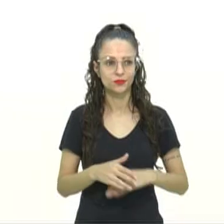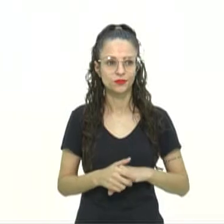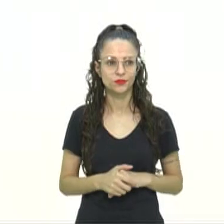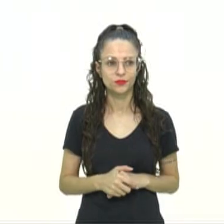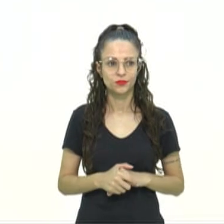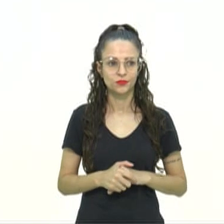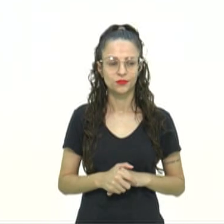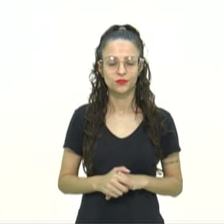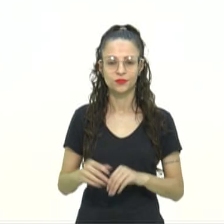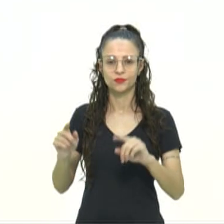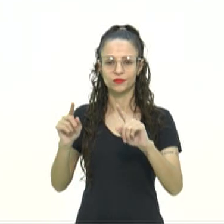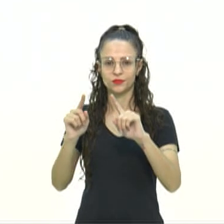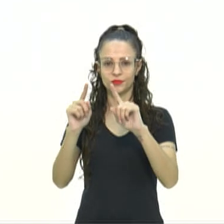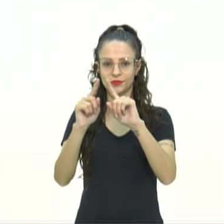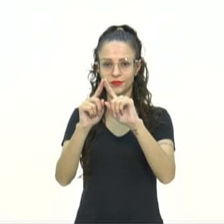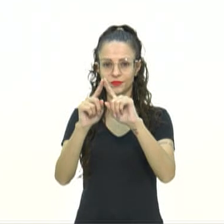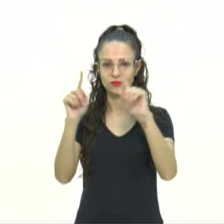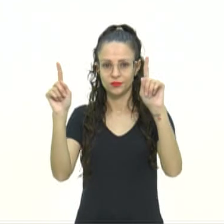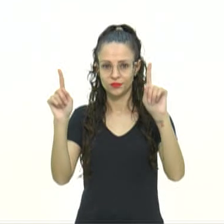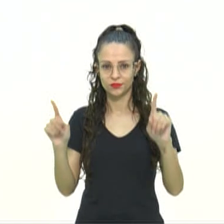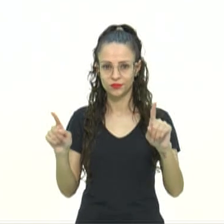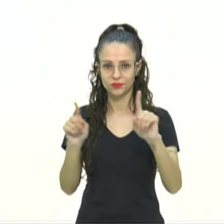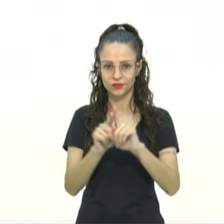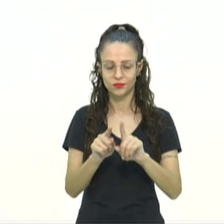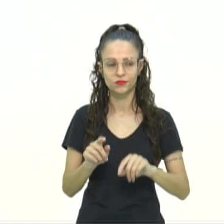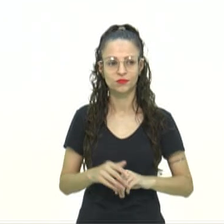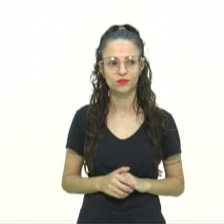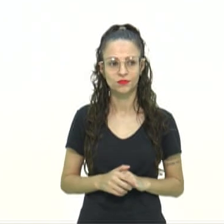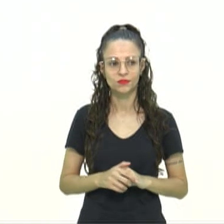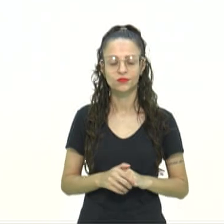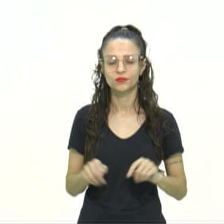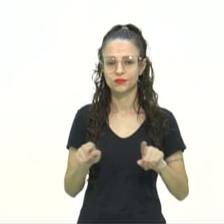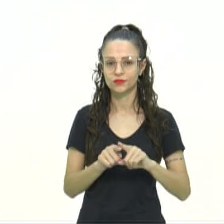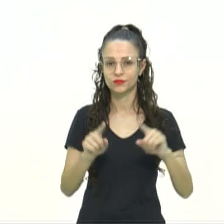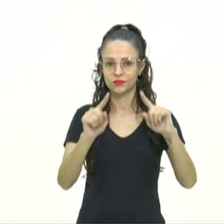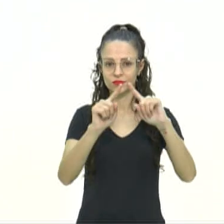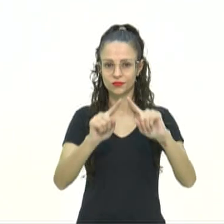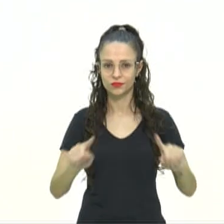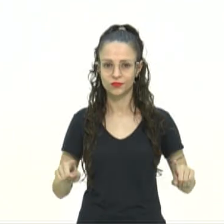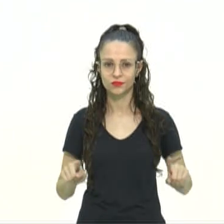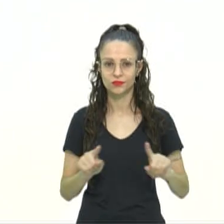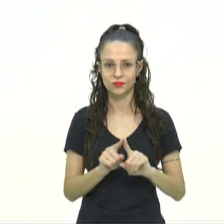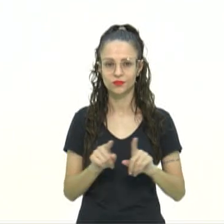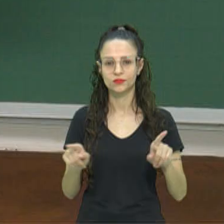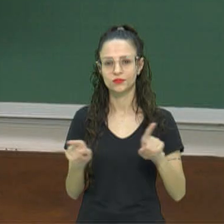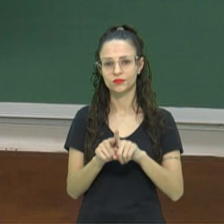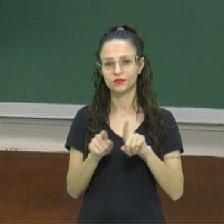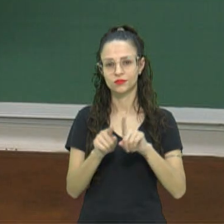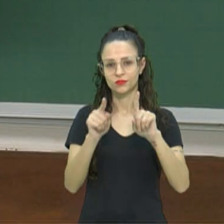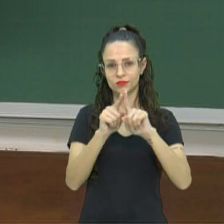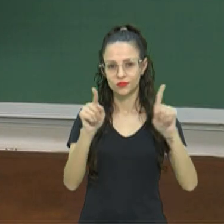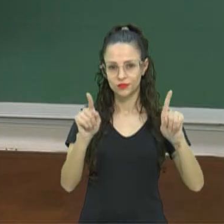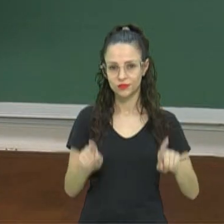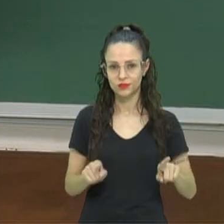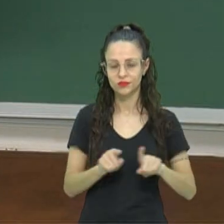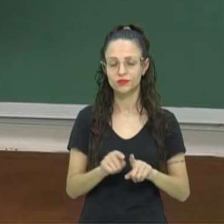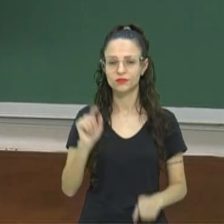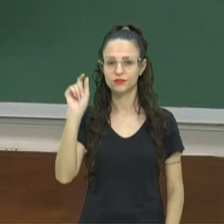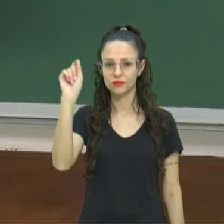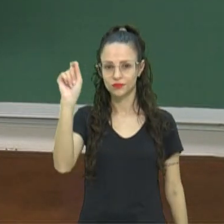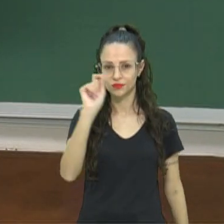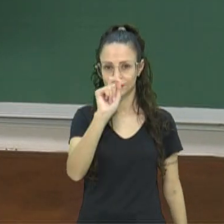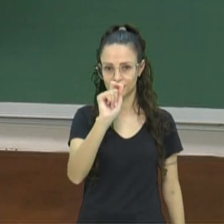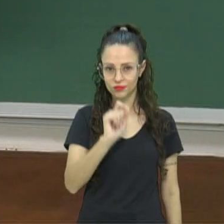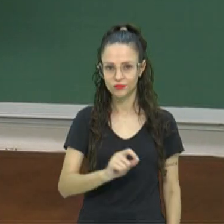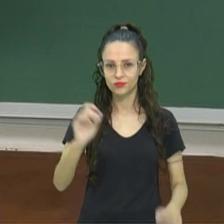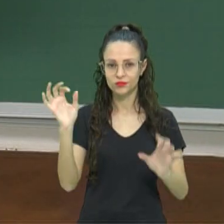Eu tenho um retângulo lá em cima, tenho um triângulo ali no meio e tenho um quadrado ali embaixo. Basta calcular a área dessas 3